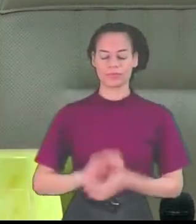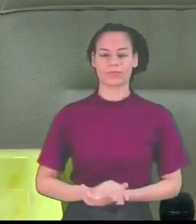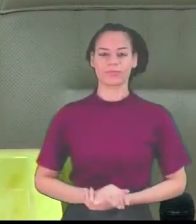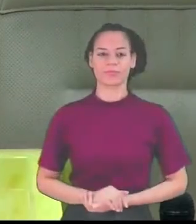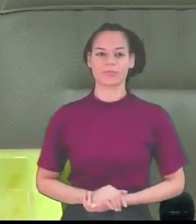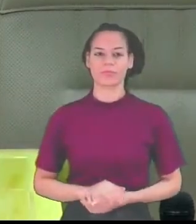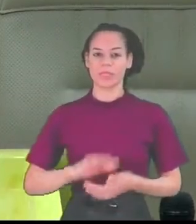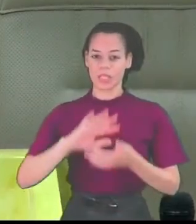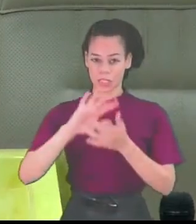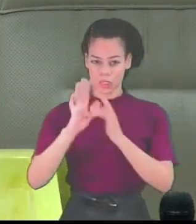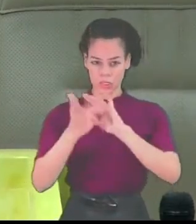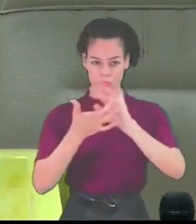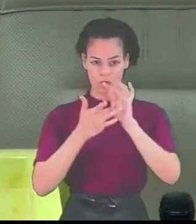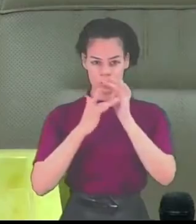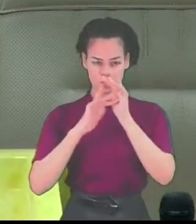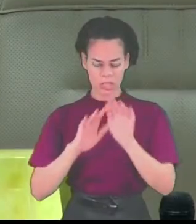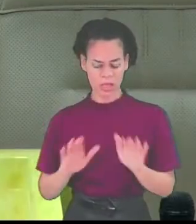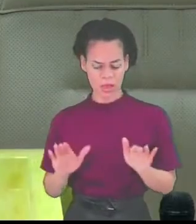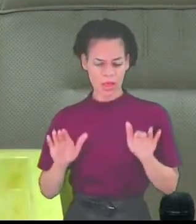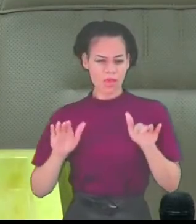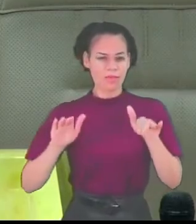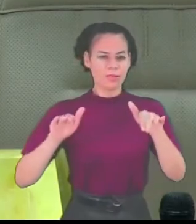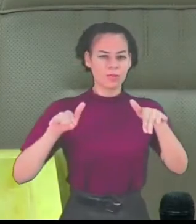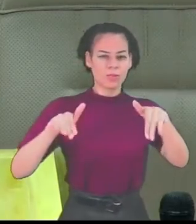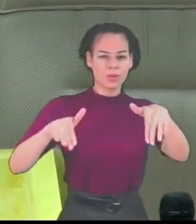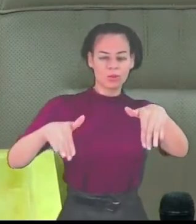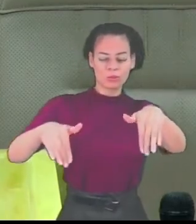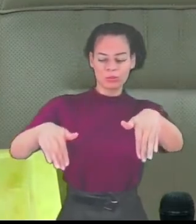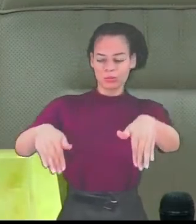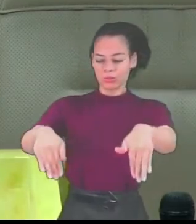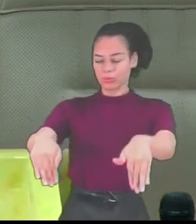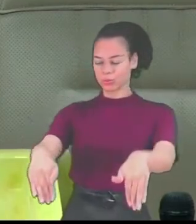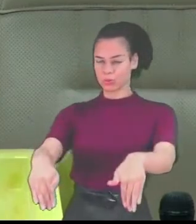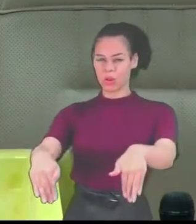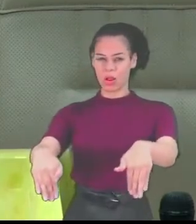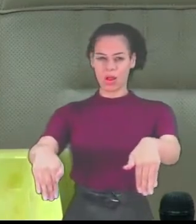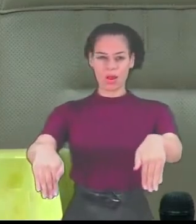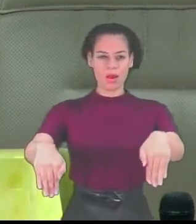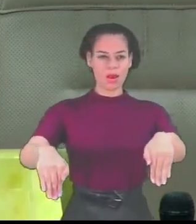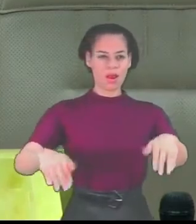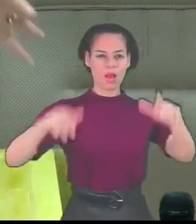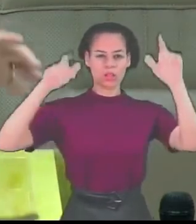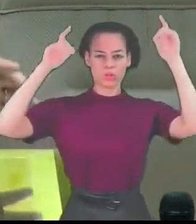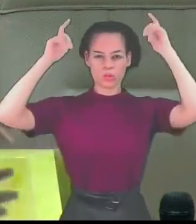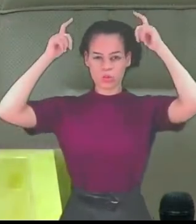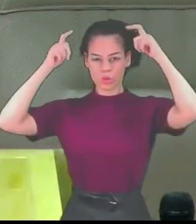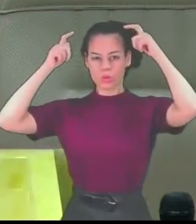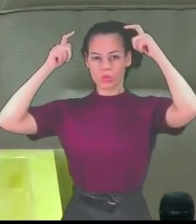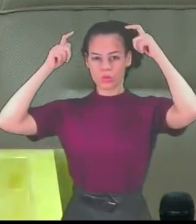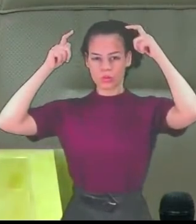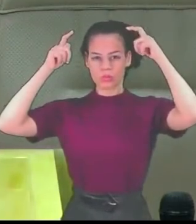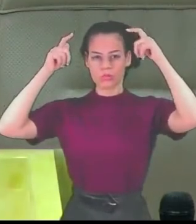em Jesus está sentado no alto e sublime trono